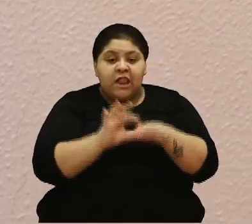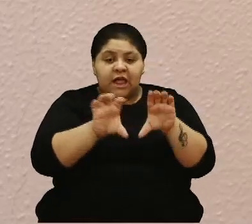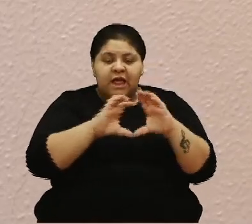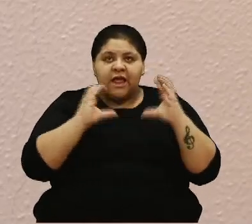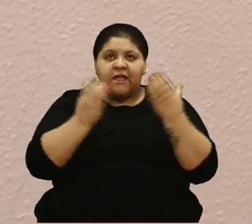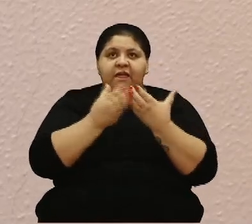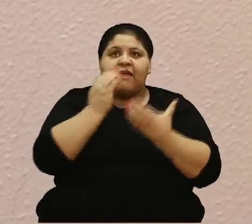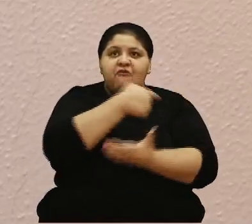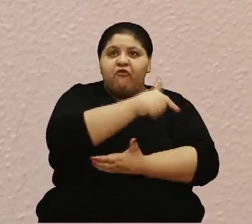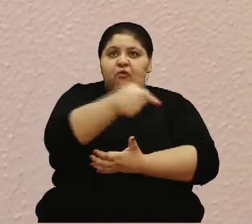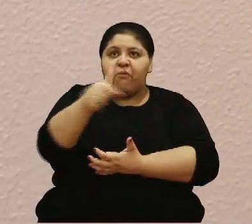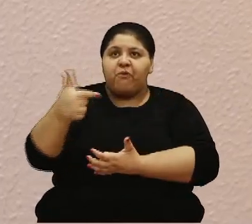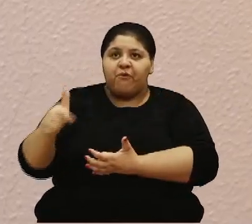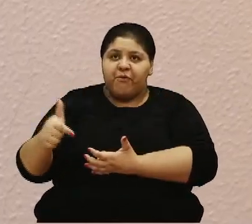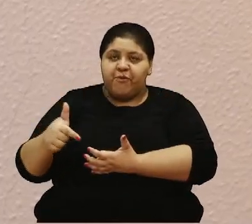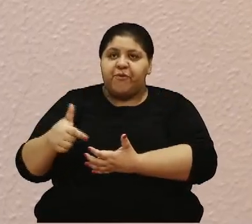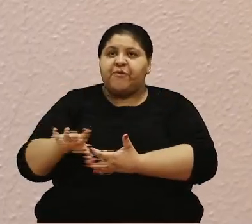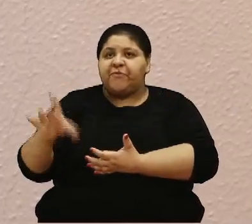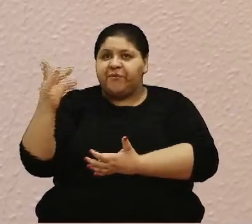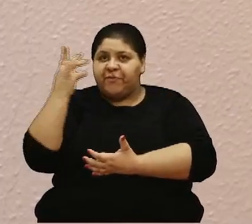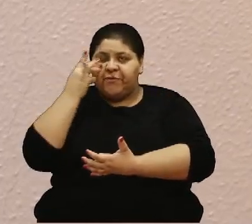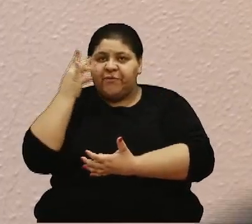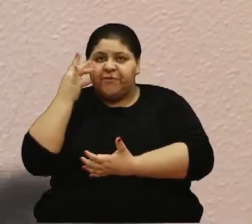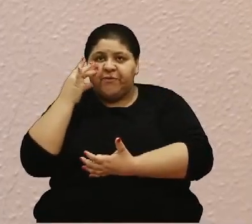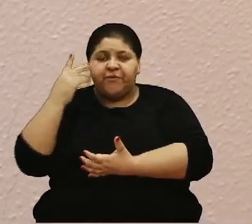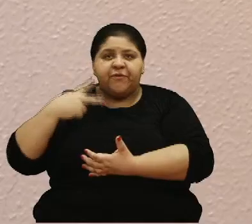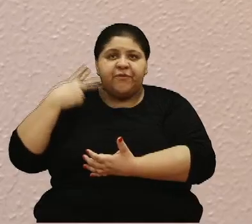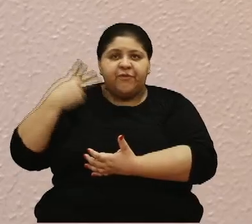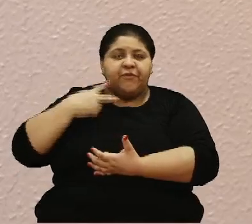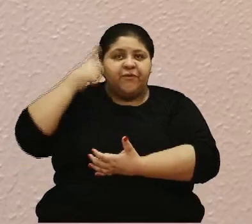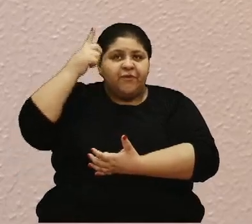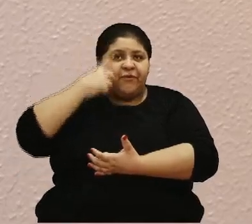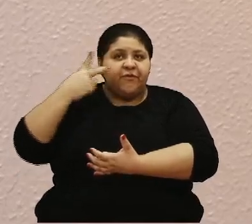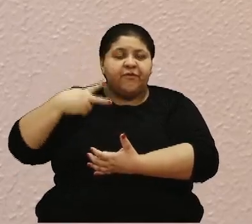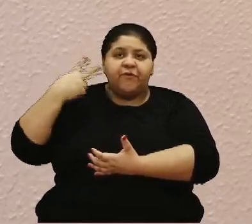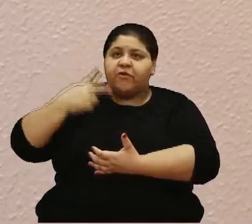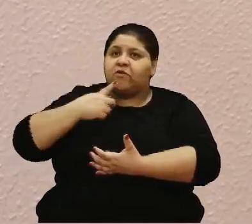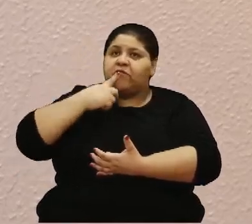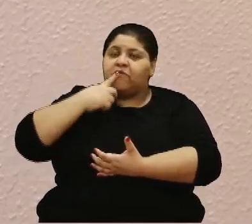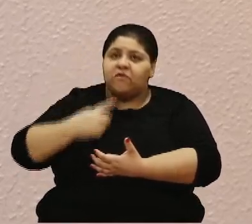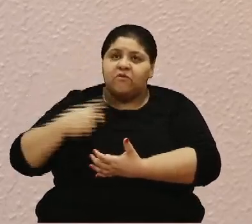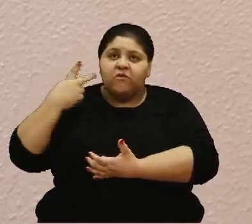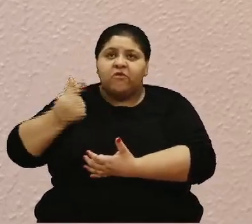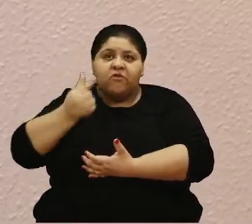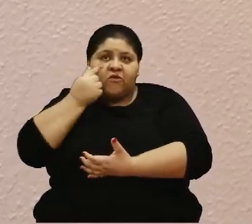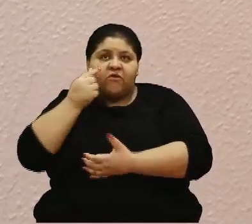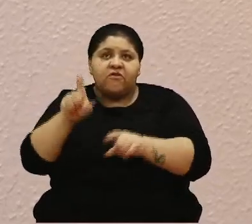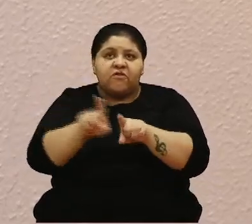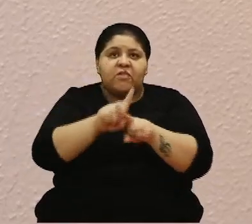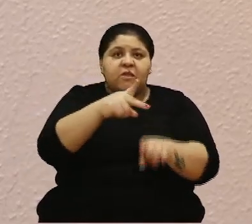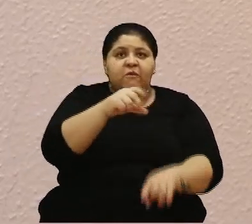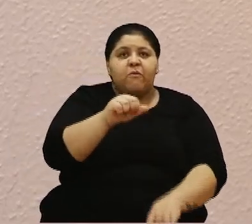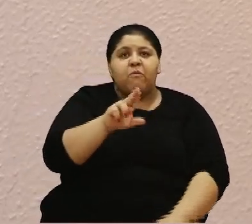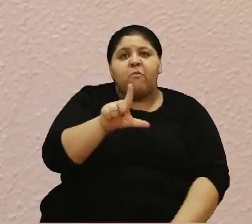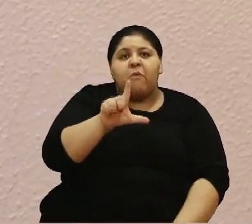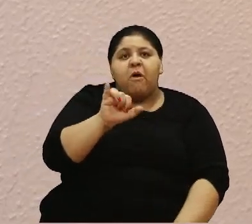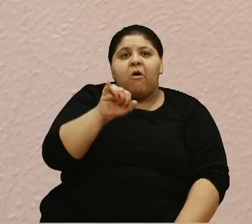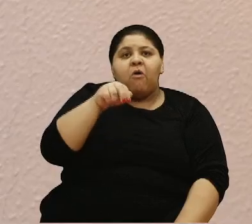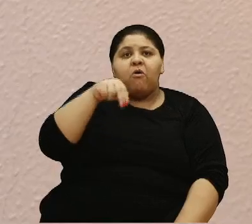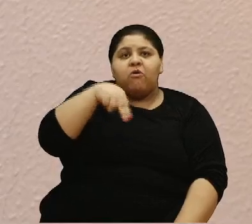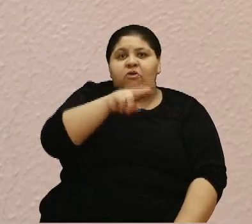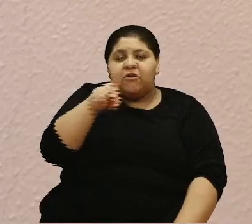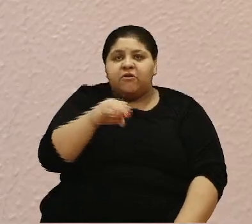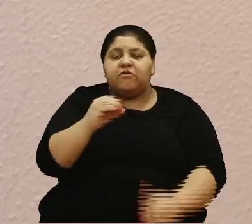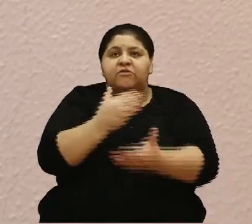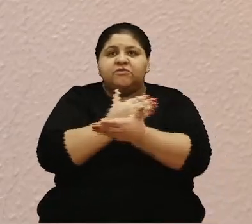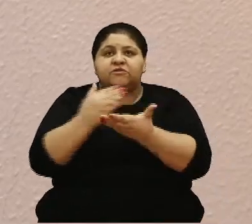Outros colegas estavam presentes também, vereador Lucas, vereadora Rose, vereador Eloy. Nós temos aqui o Paulinho, inclusive, que está acompanhando a posse